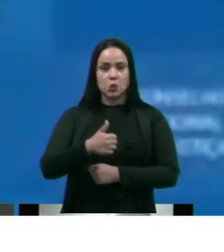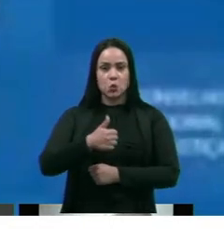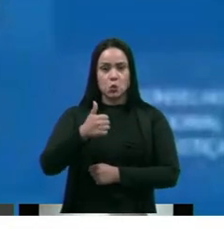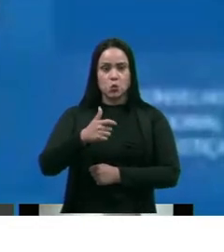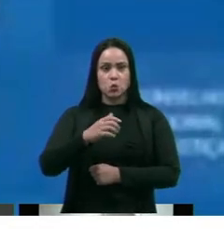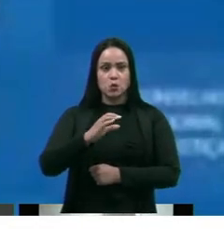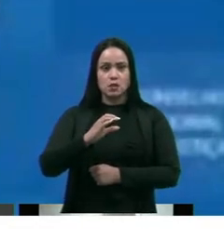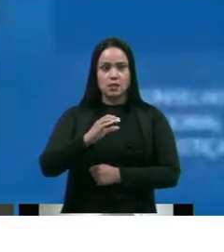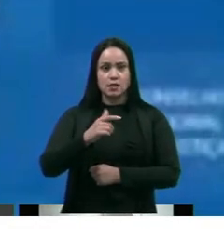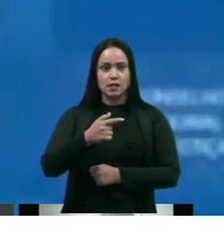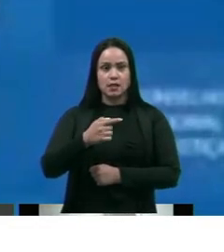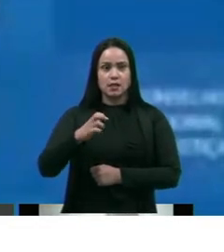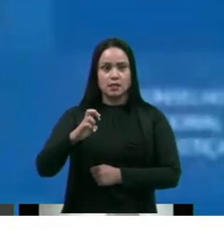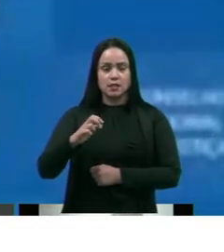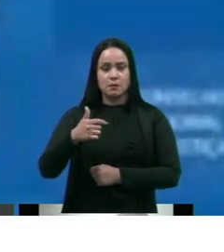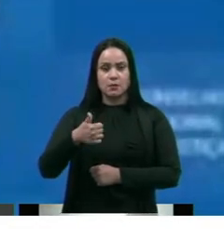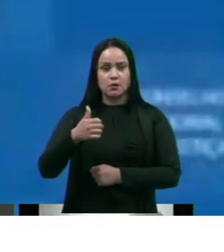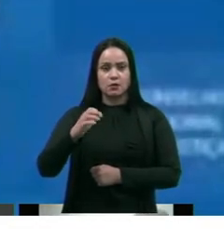LC